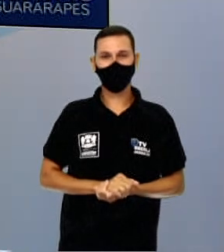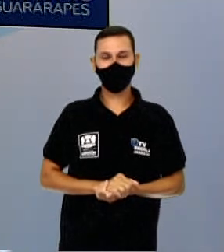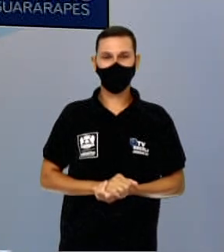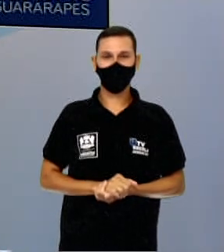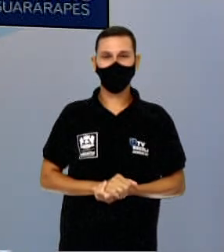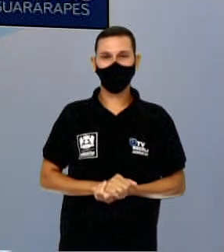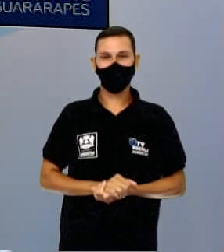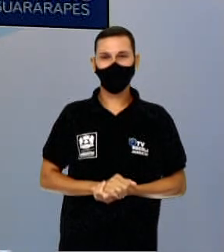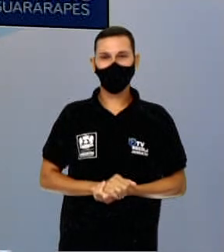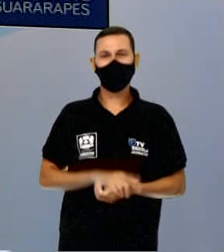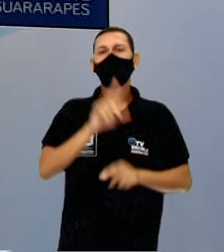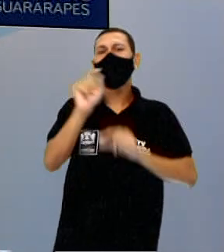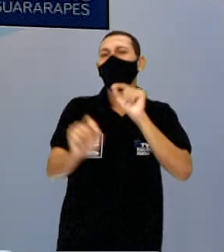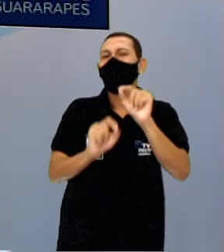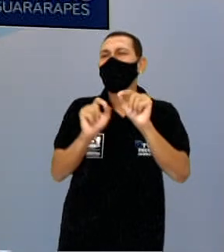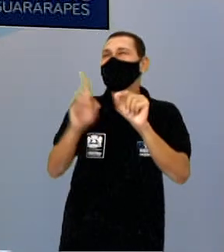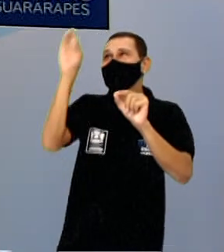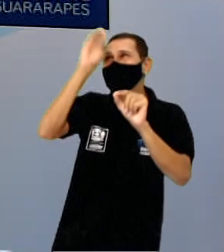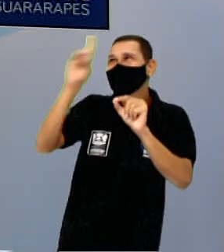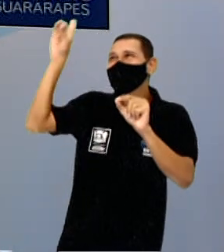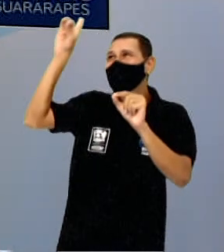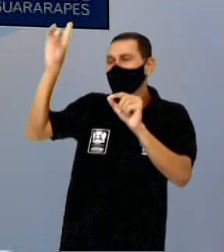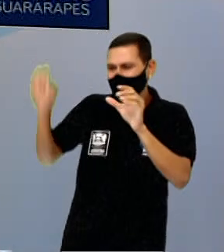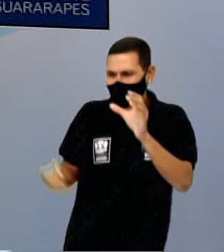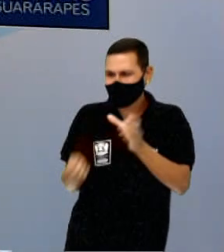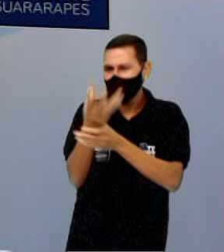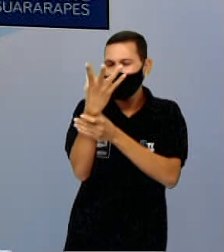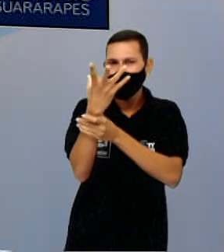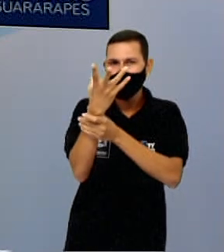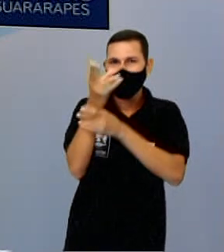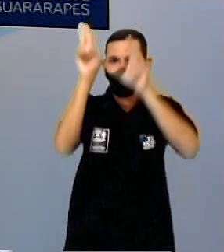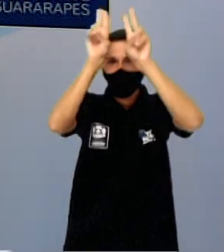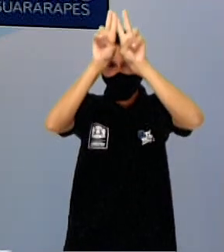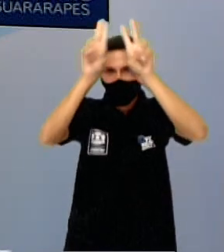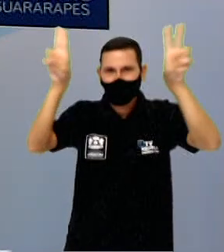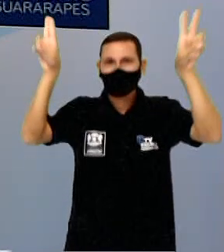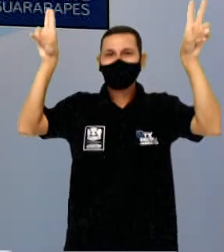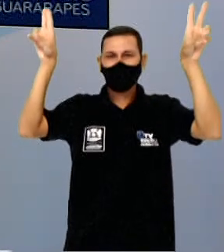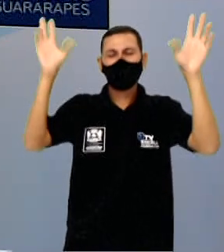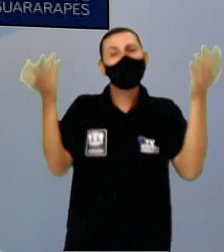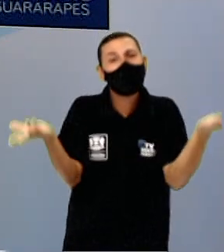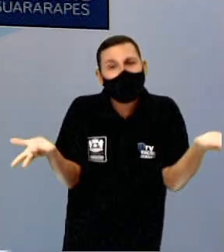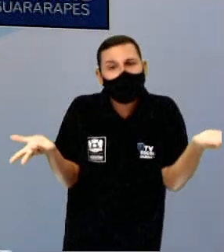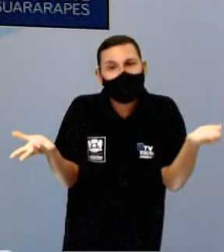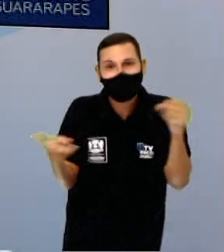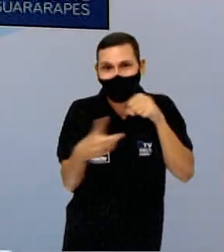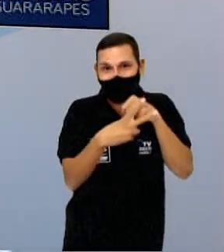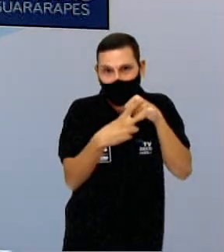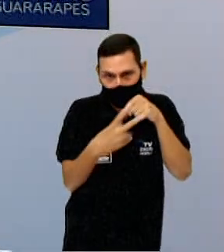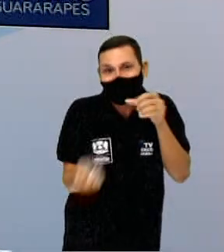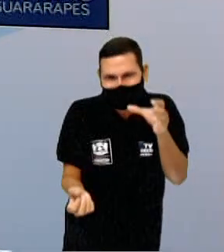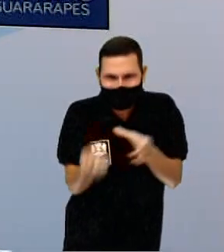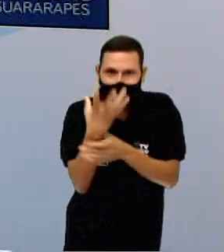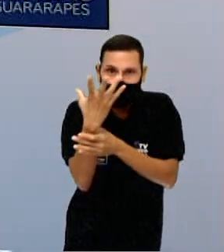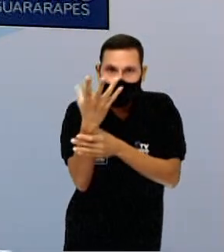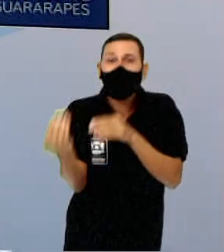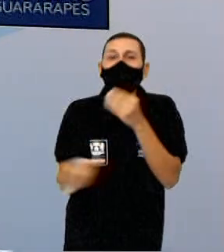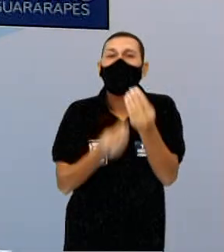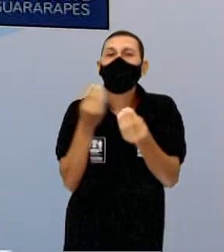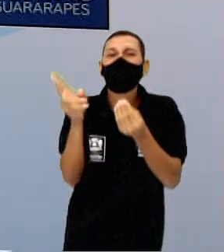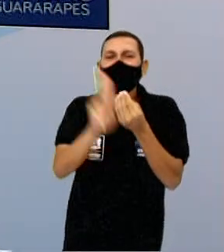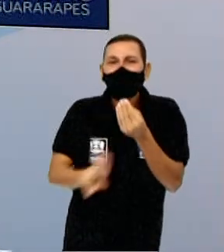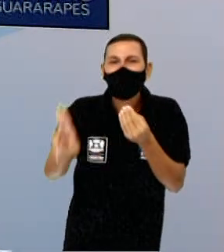aí, o que foi que Deus fez com o universo? Criou, não é isso? Como é que a gente vai usar o verbo criou?